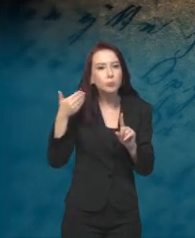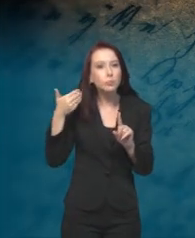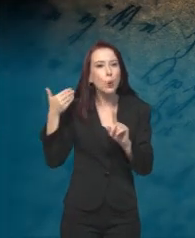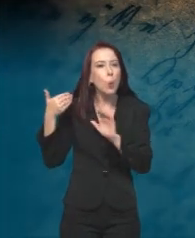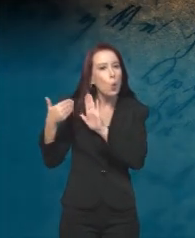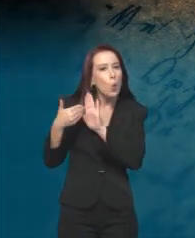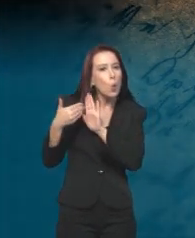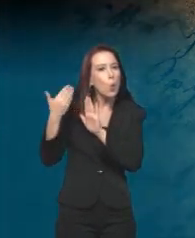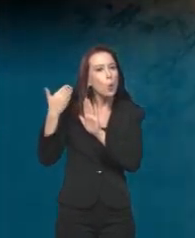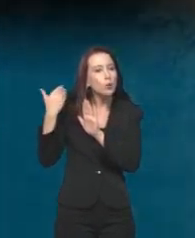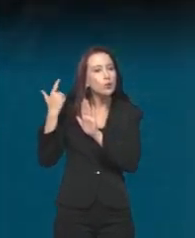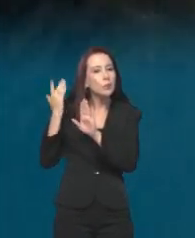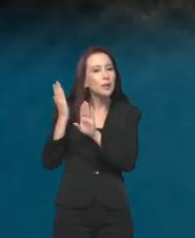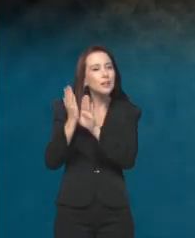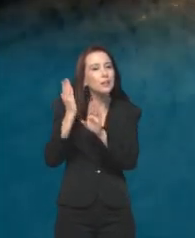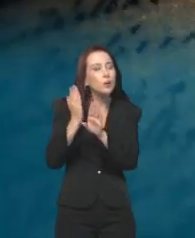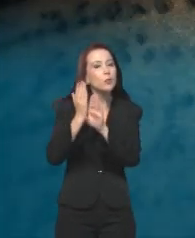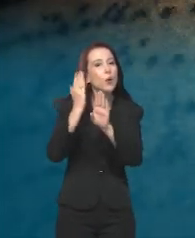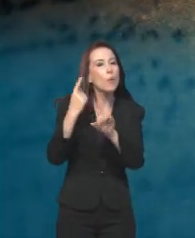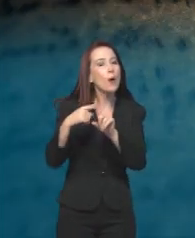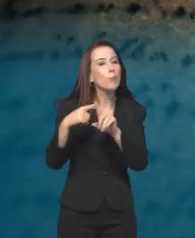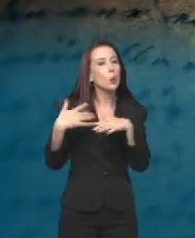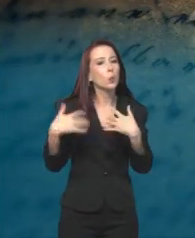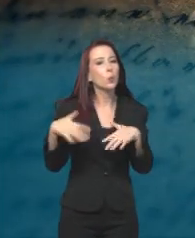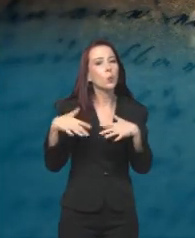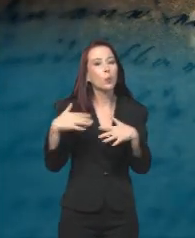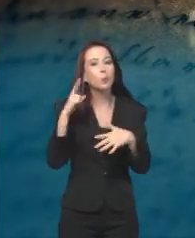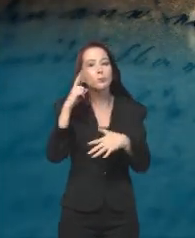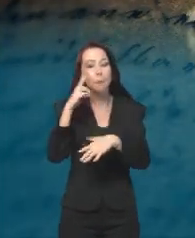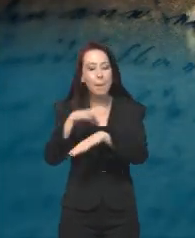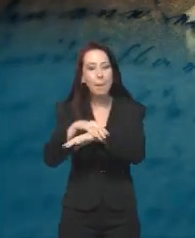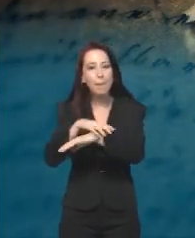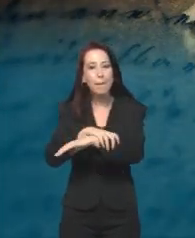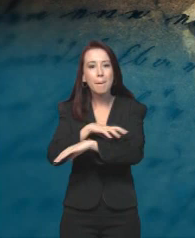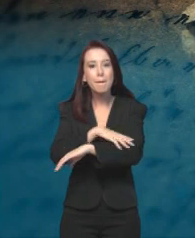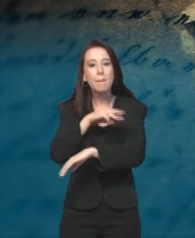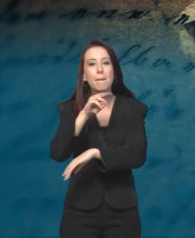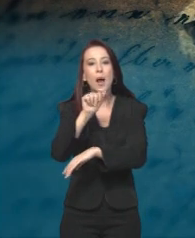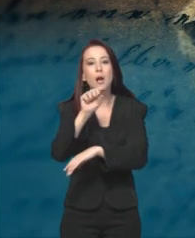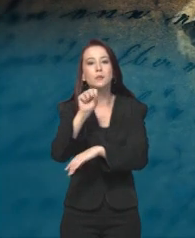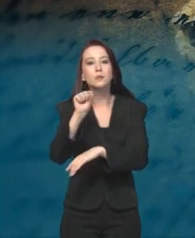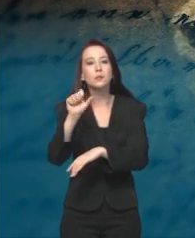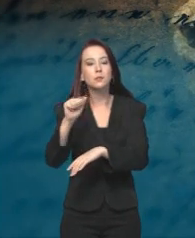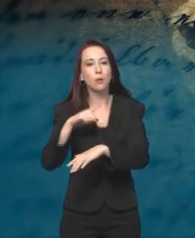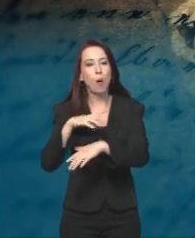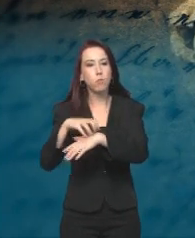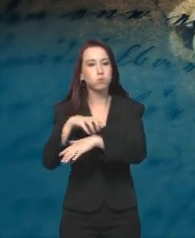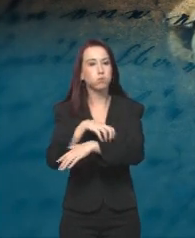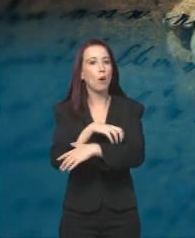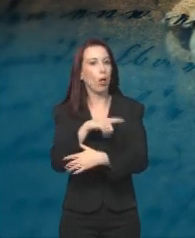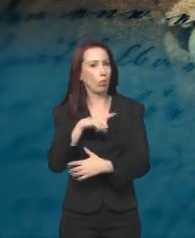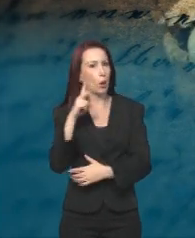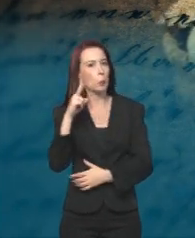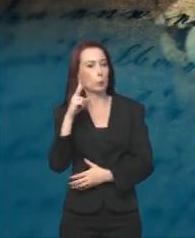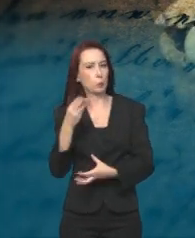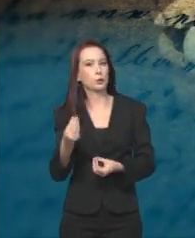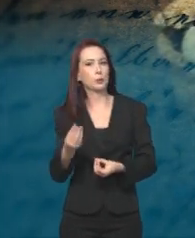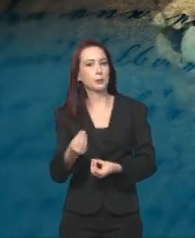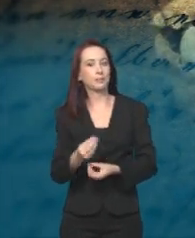essas últimas, em geral, destacam-se por sua significativa massa corporal.